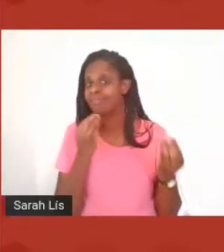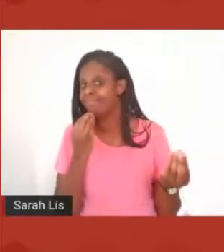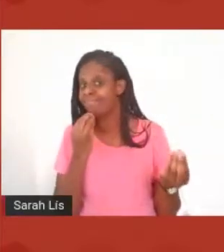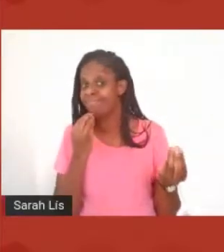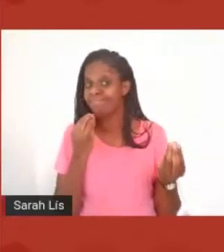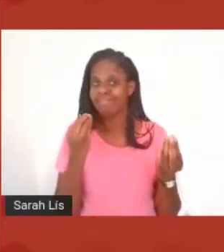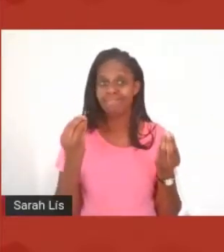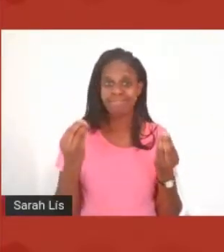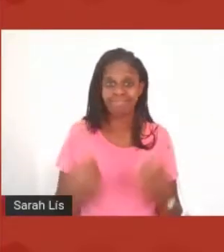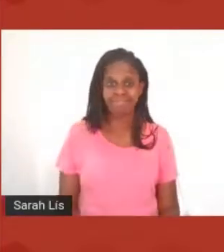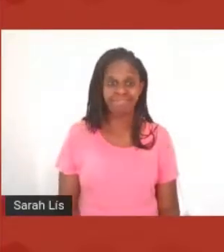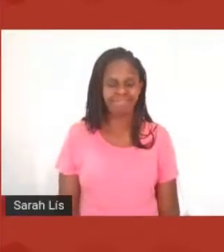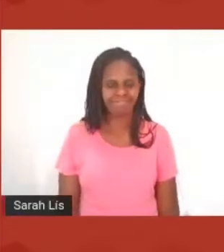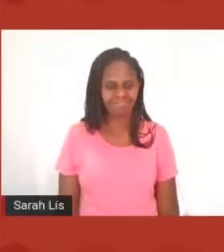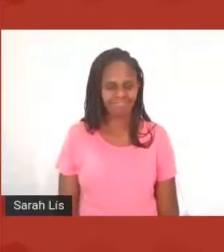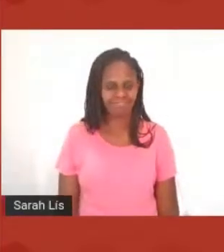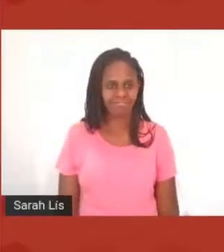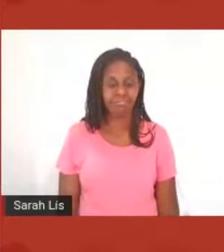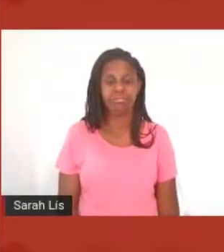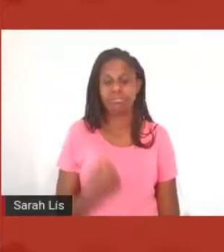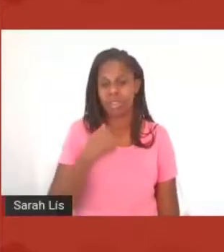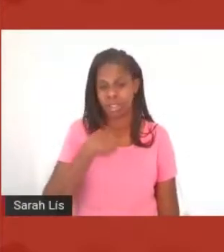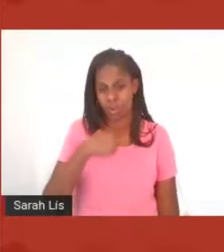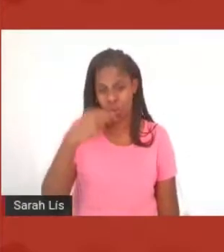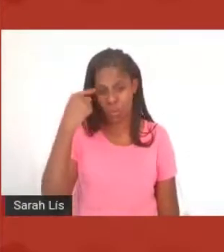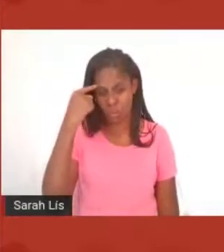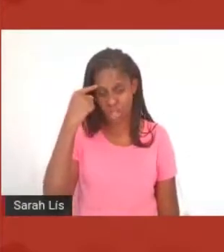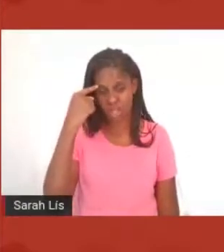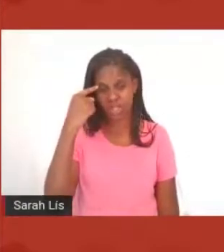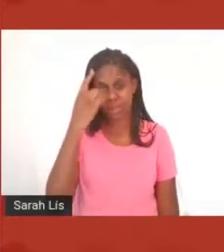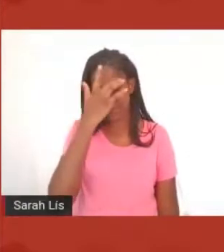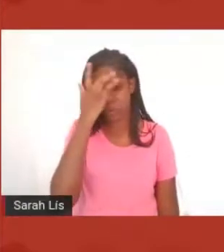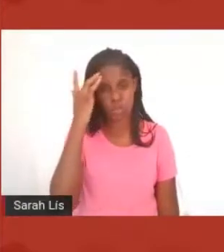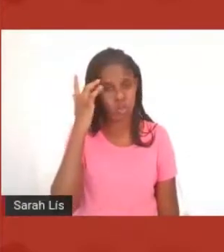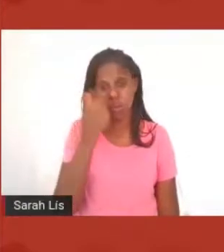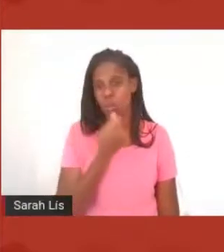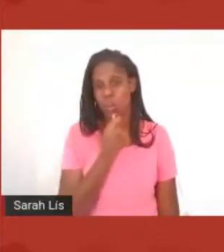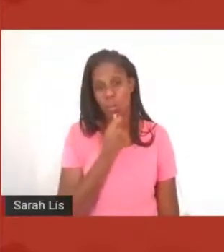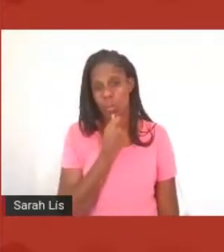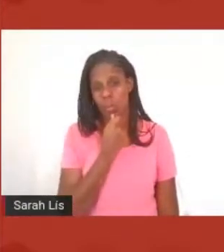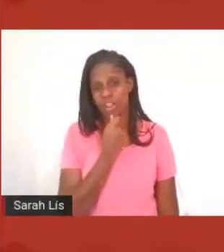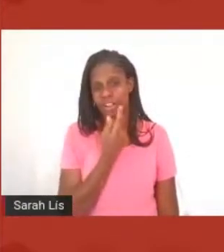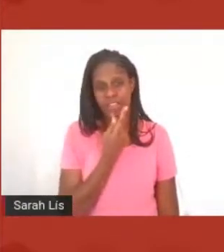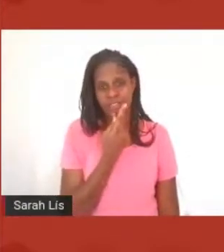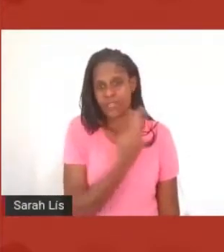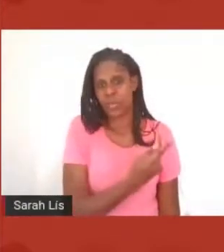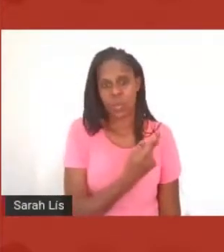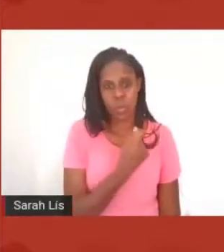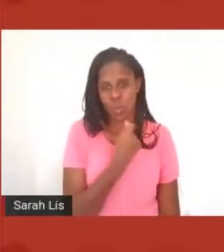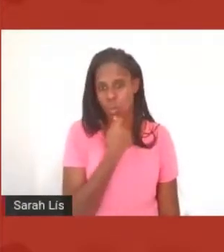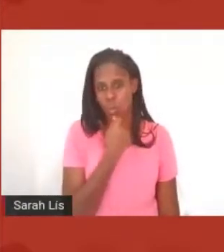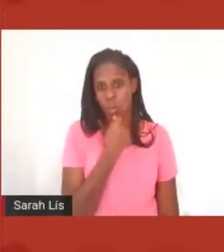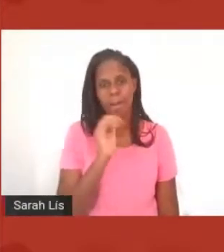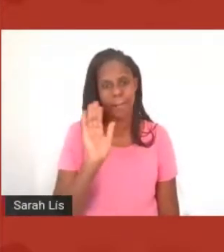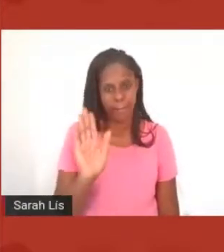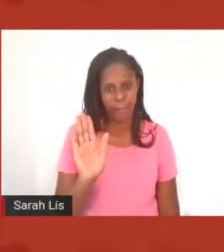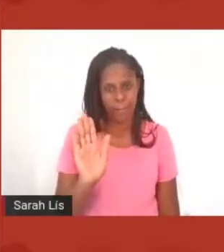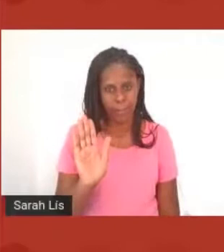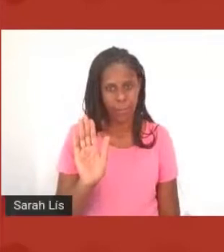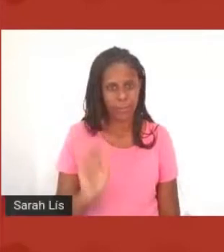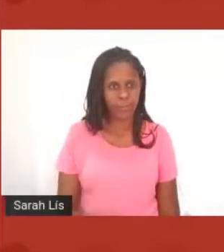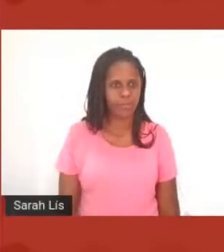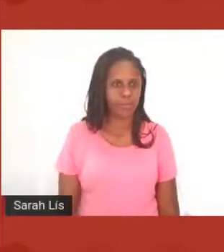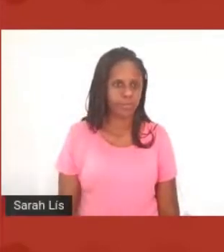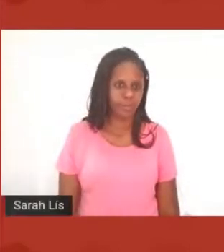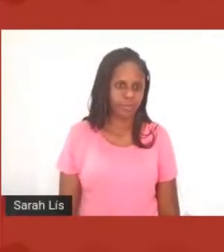É, eu acho que ainda teve gente que não se manifestou. Vamos ver, pera lá. É,